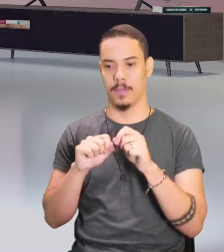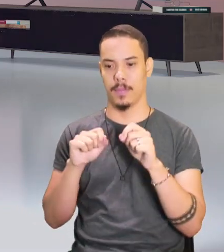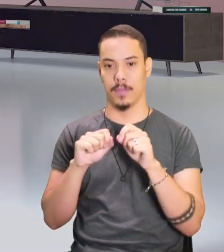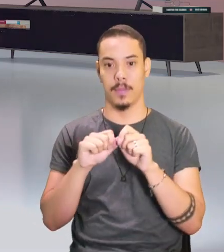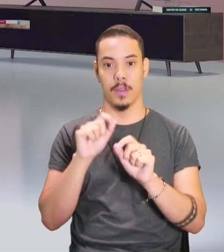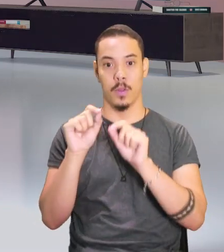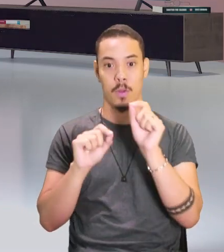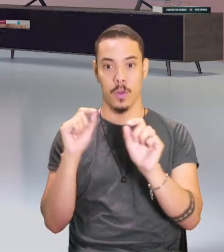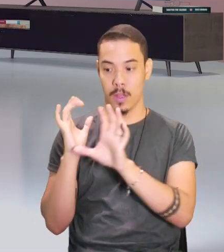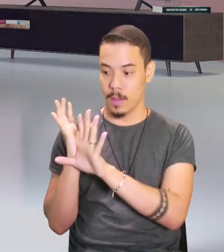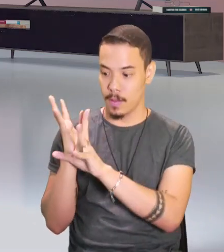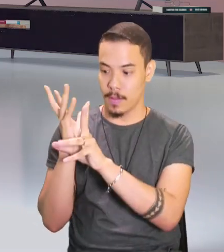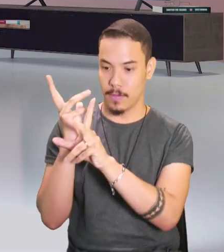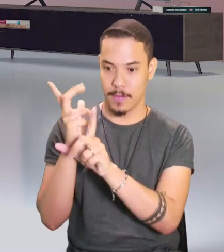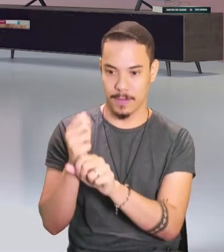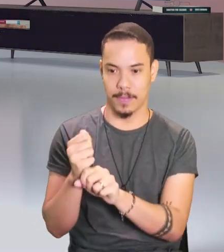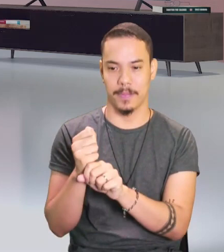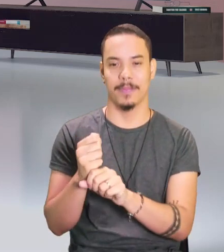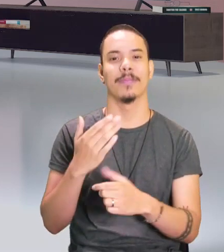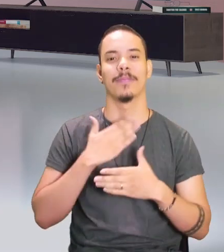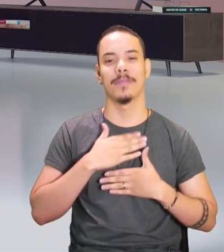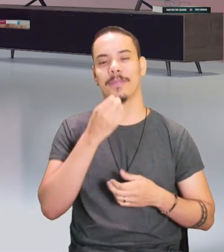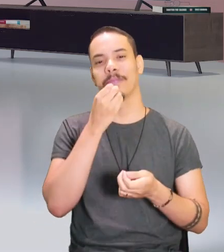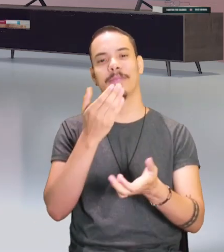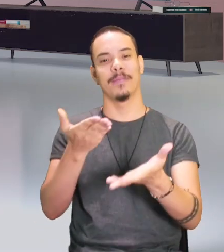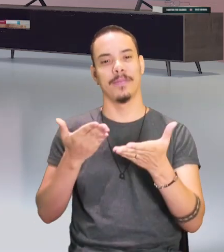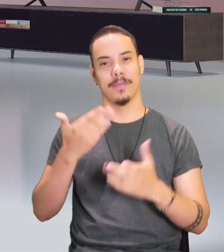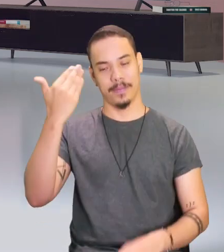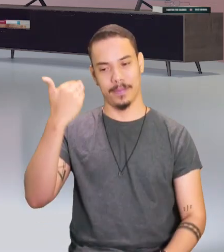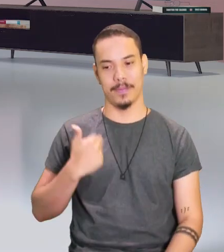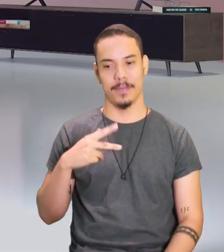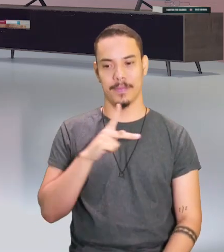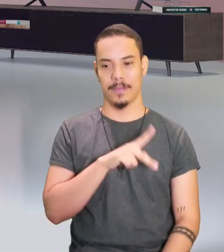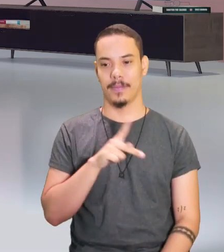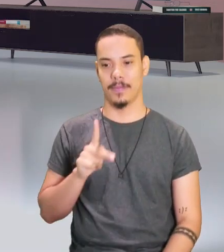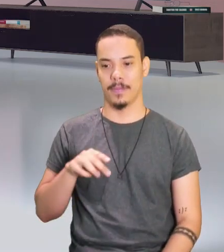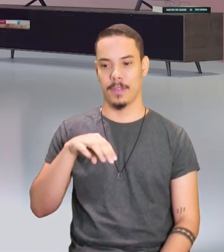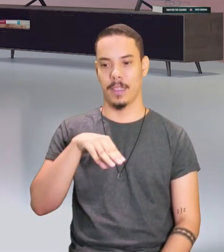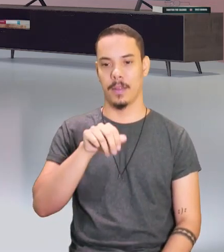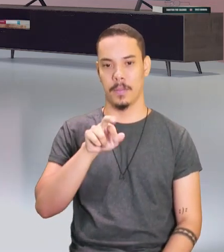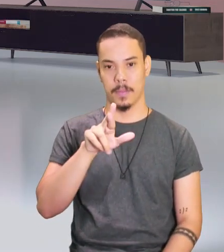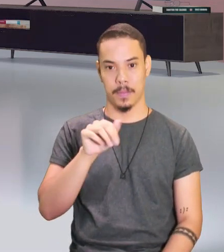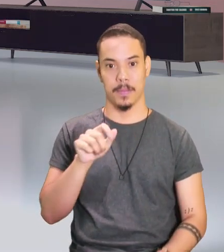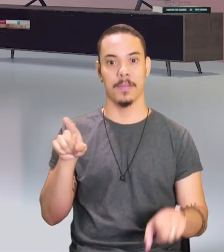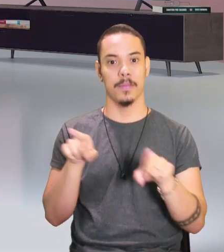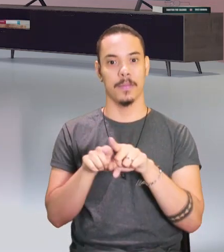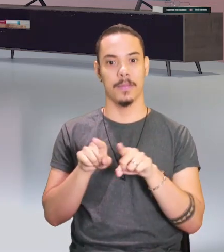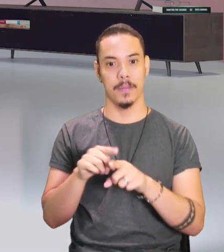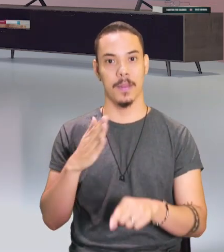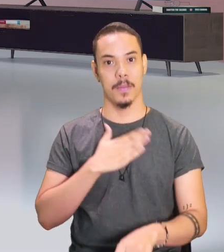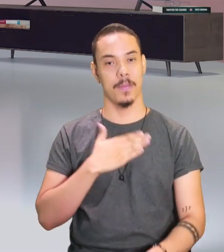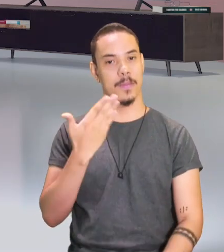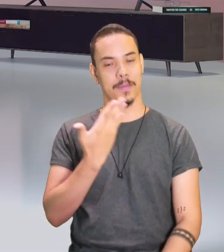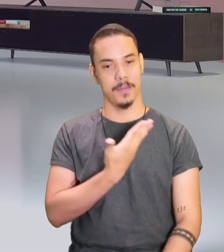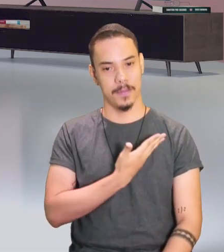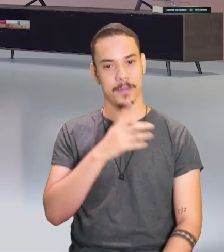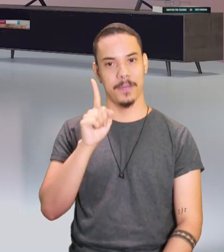Comigo hoje, sejam bem-vindos, eu, professora Márcia, e o meu grande